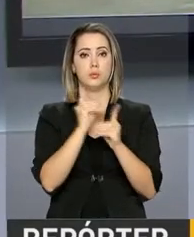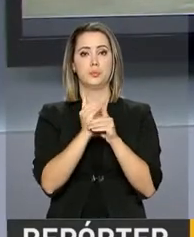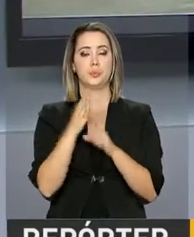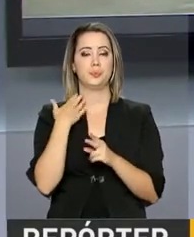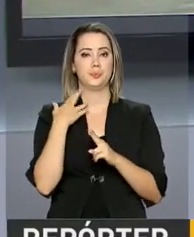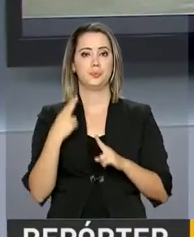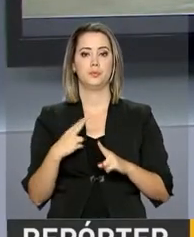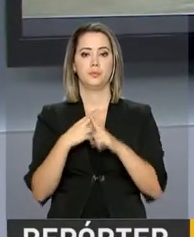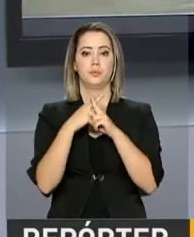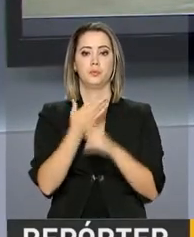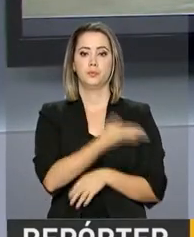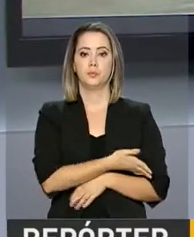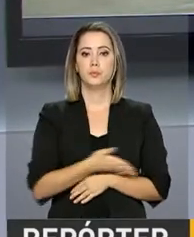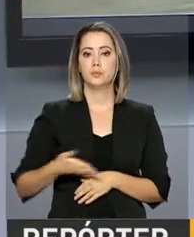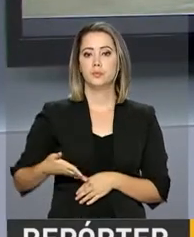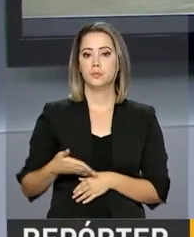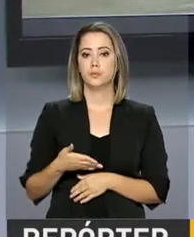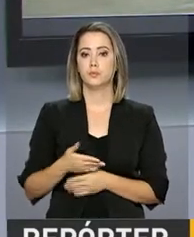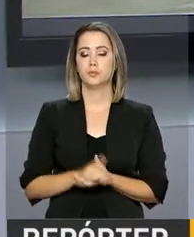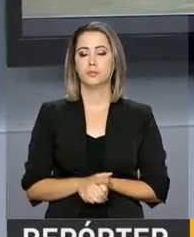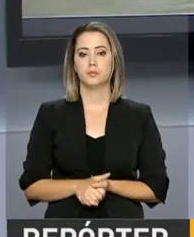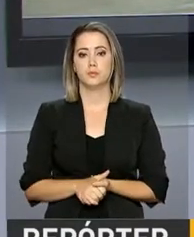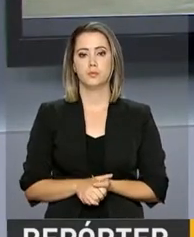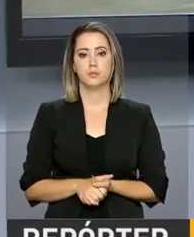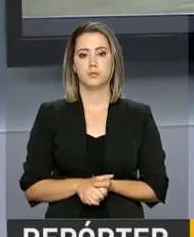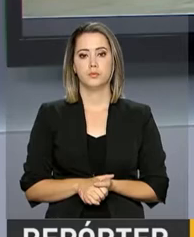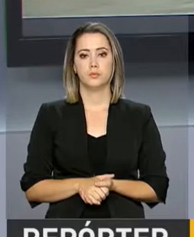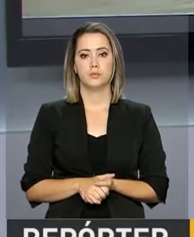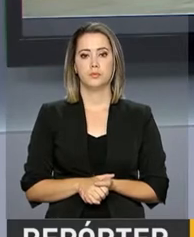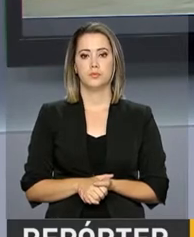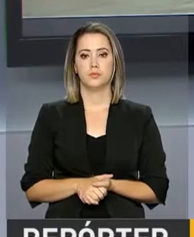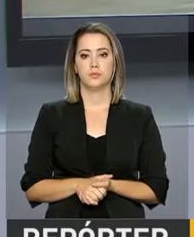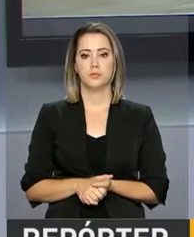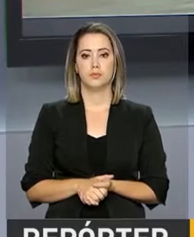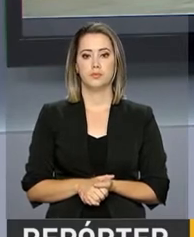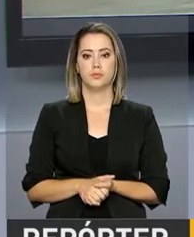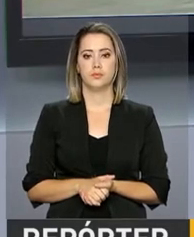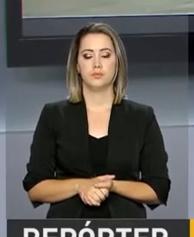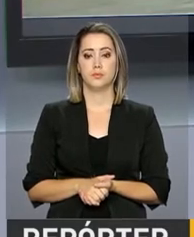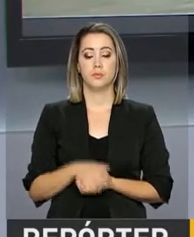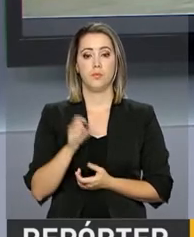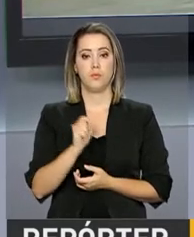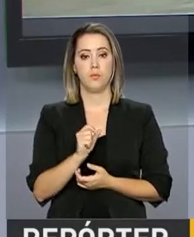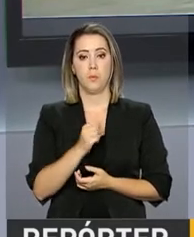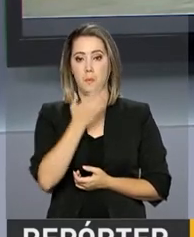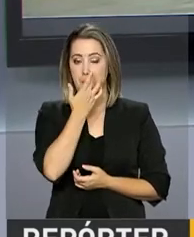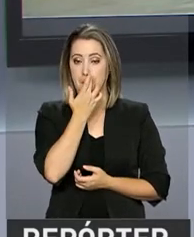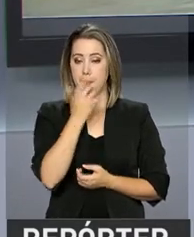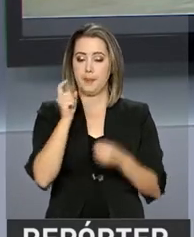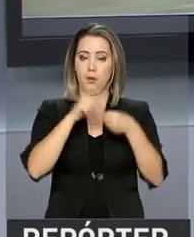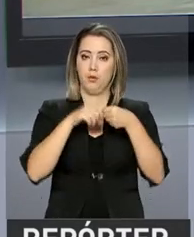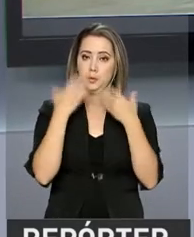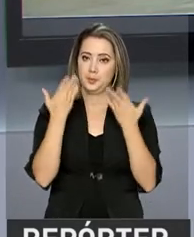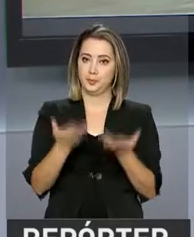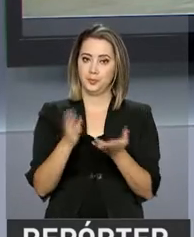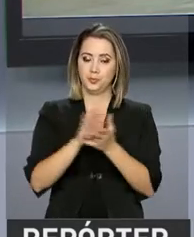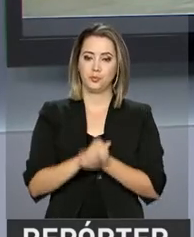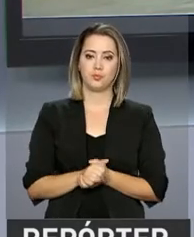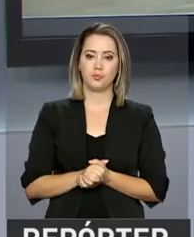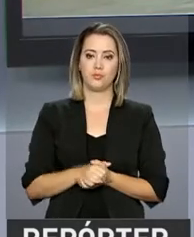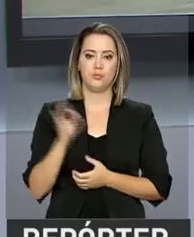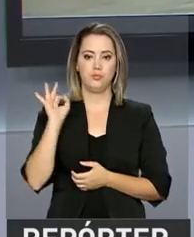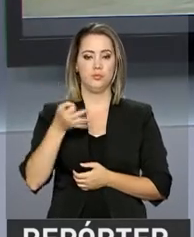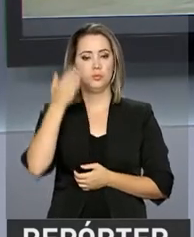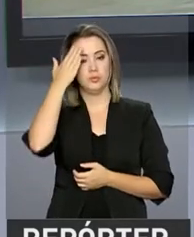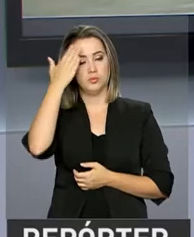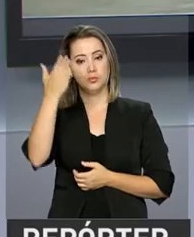caixa econômica em caixa.gov.br bairro barra serão 100 útil voltamos com você tá